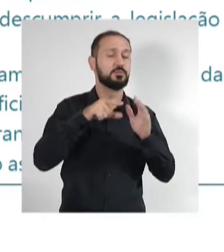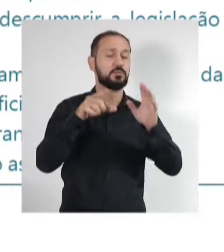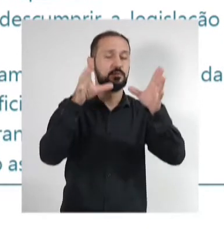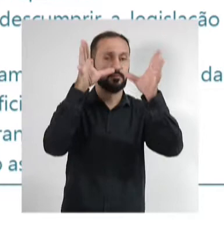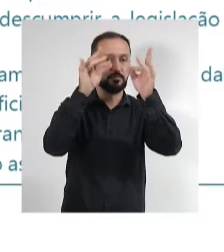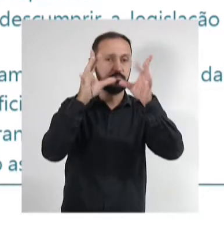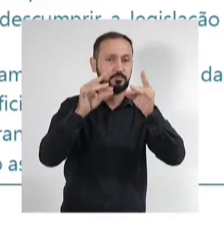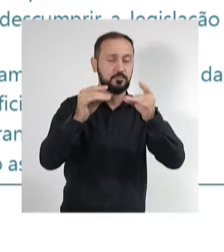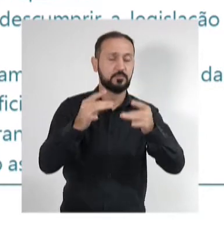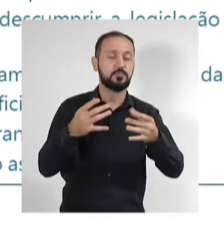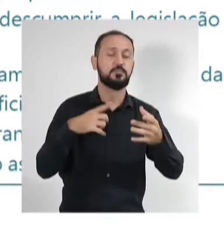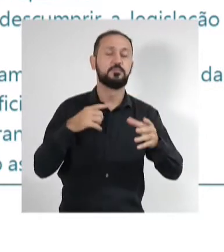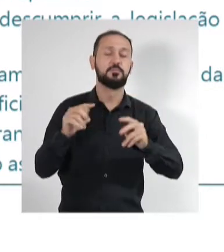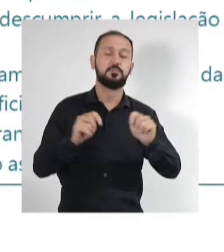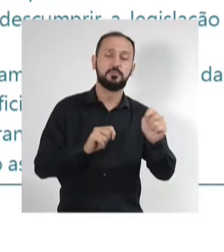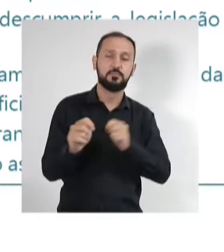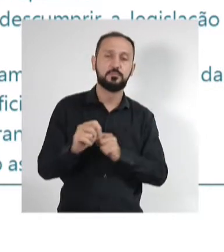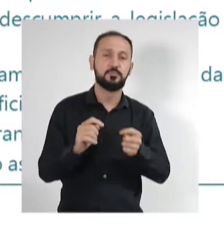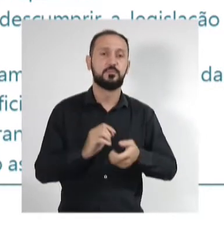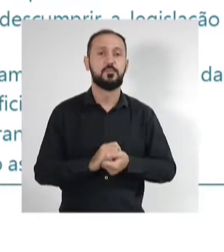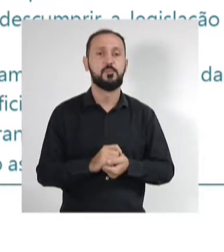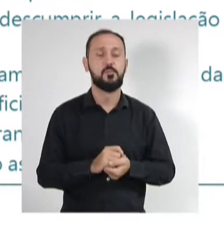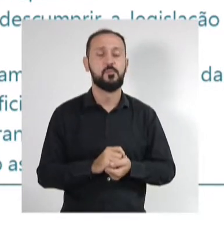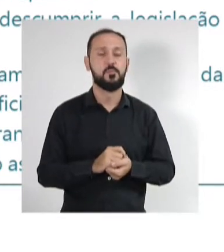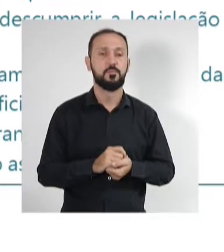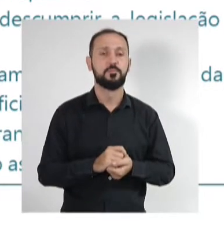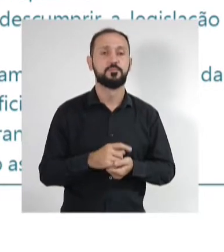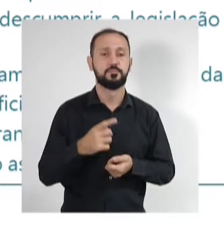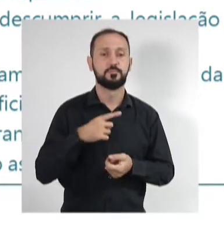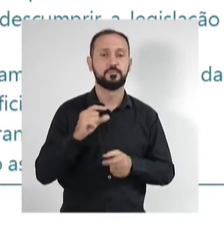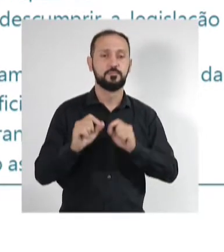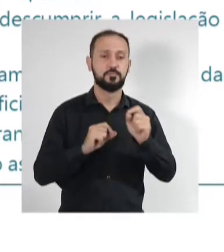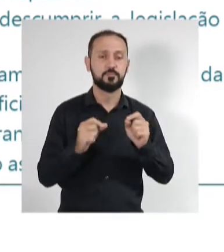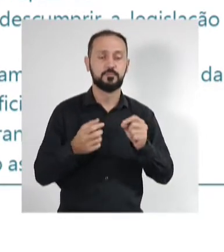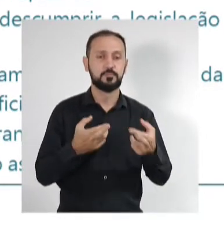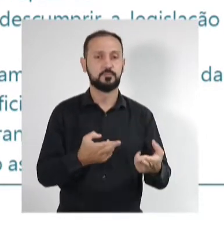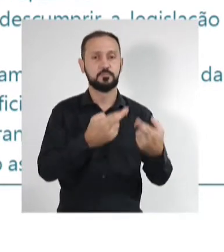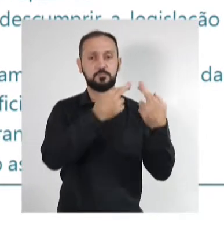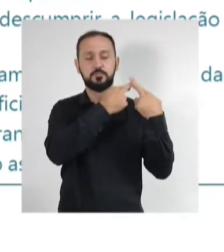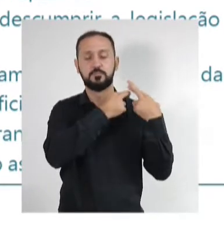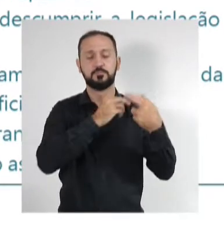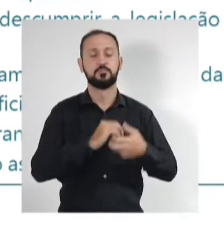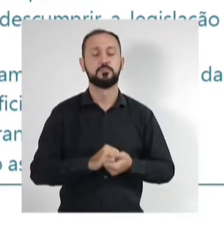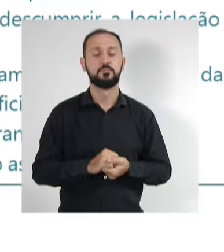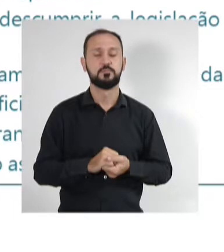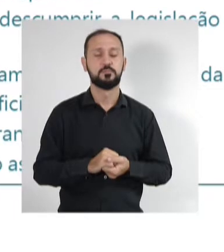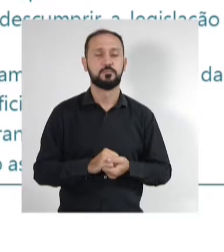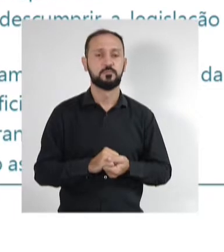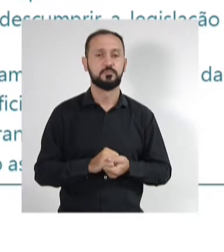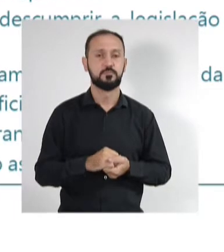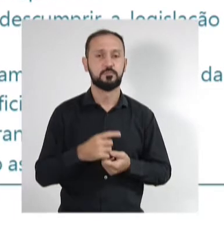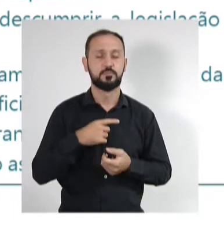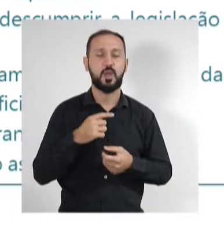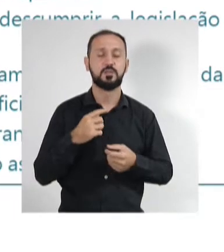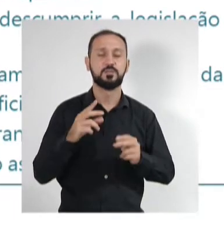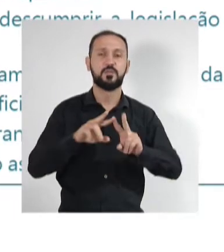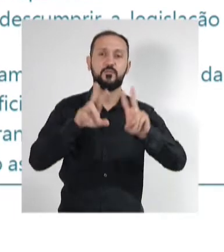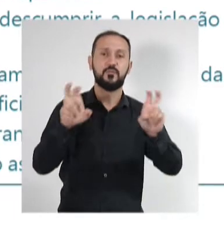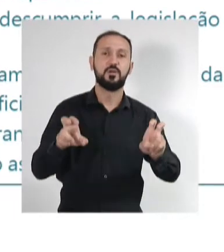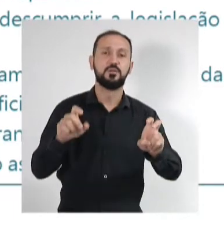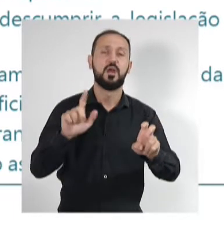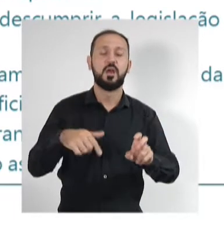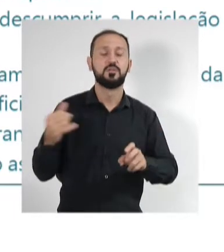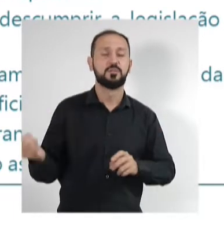bastante equilibradas sobre a configuração da responsabilização pelo tratamento equivocado de dados. Depois,